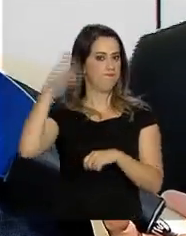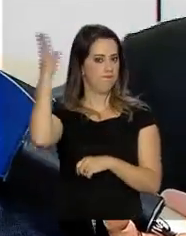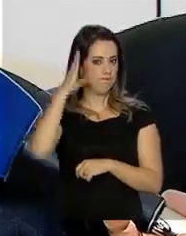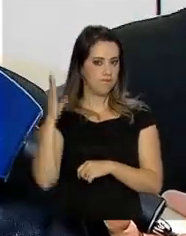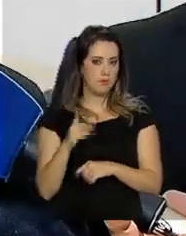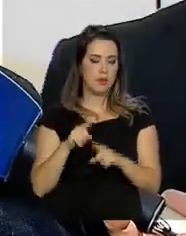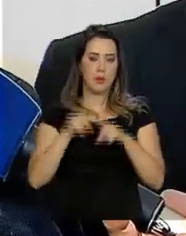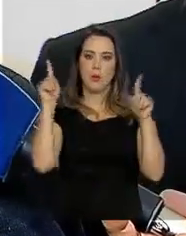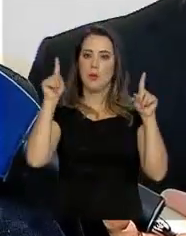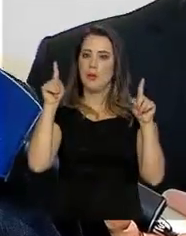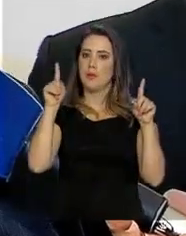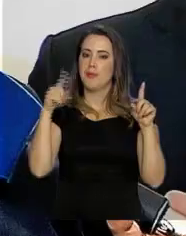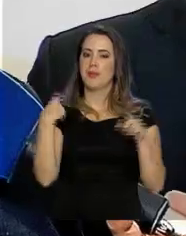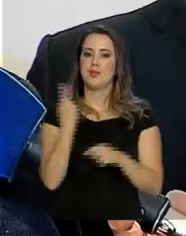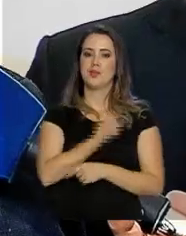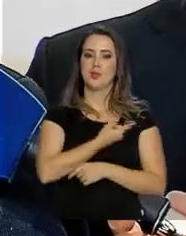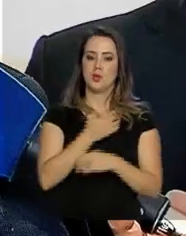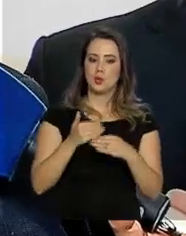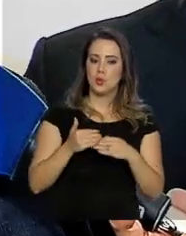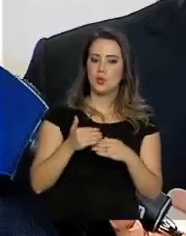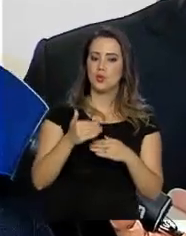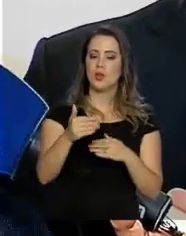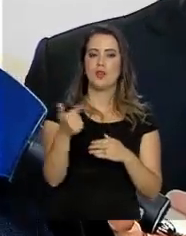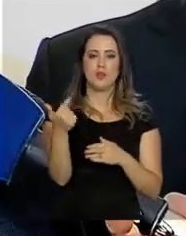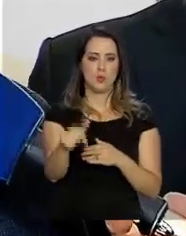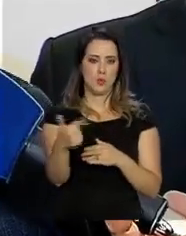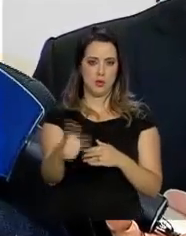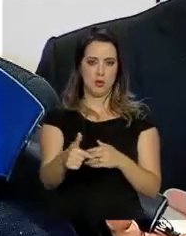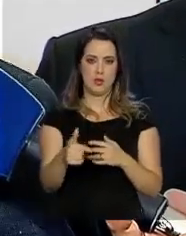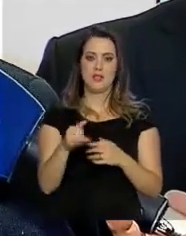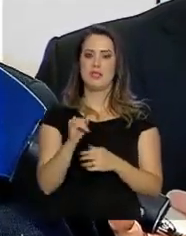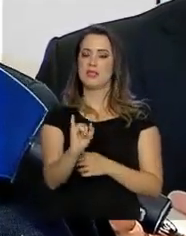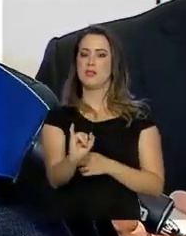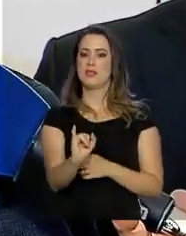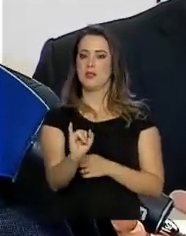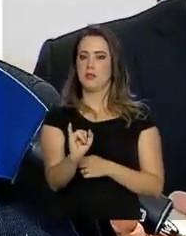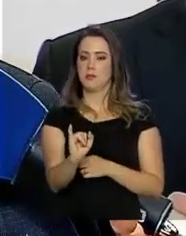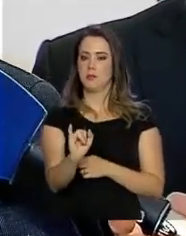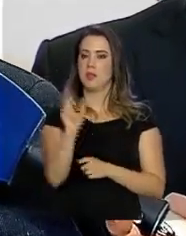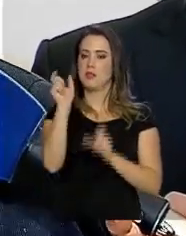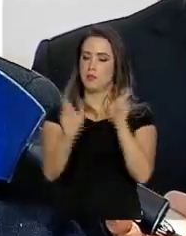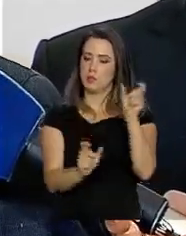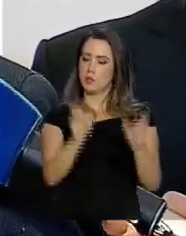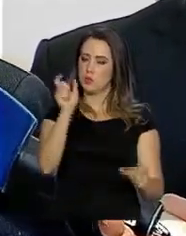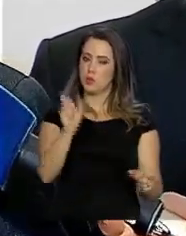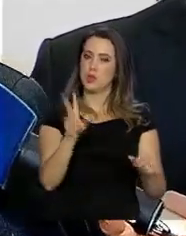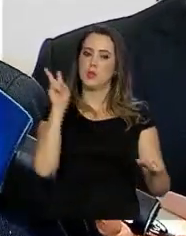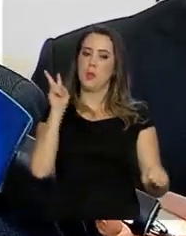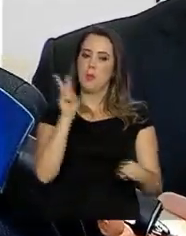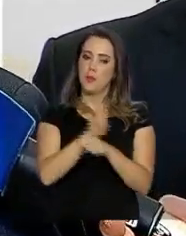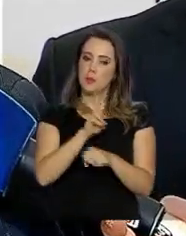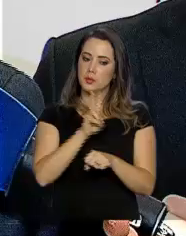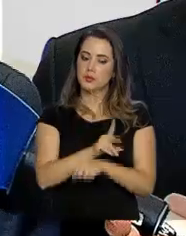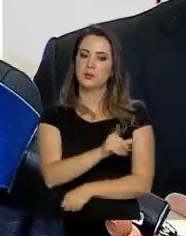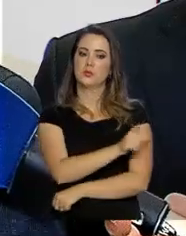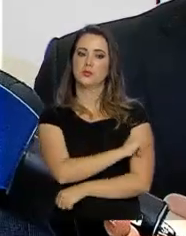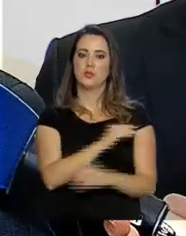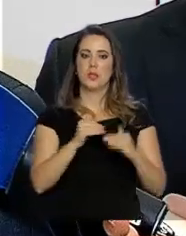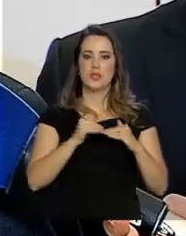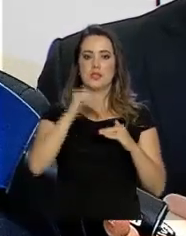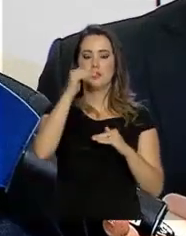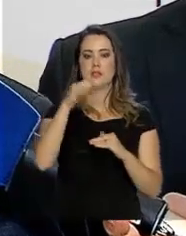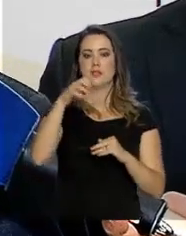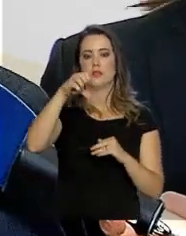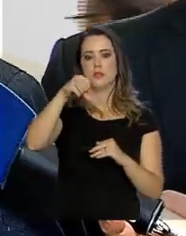mas só não teremos isso para os próximos anos caso tenhamos uma cobertura vacinal acima de